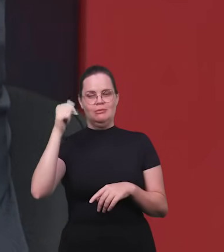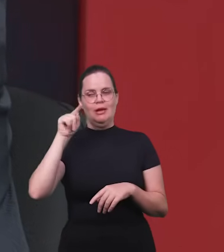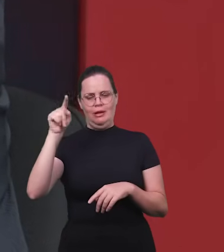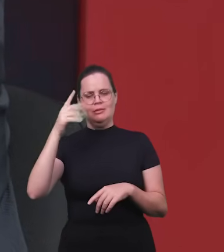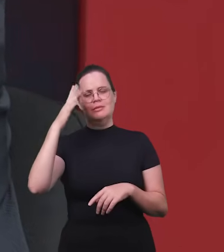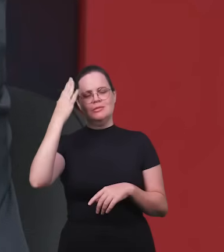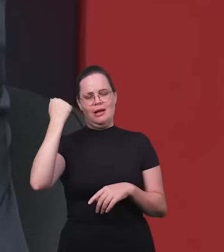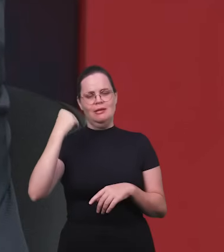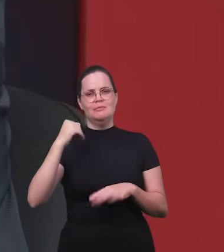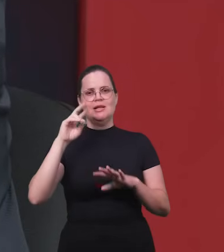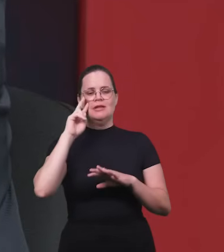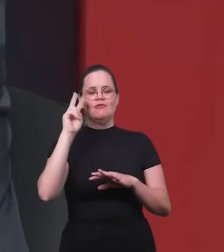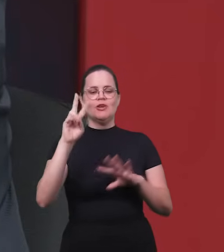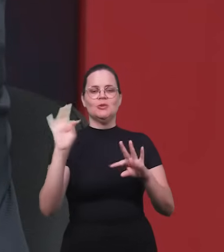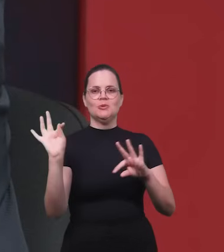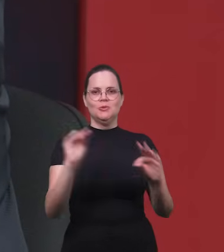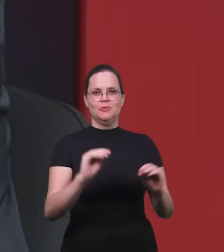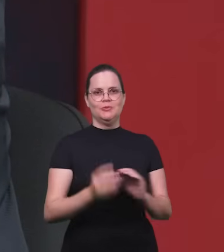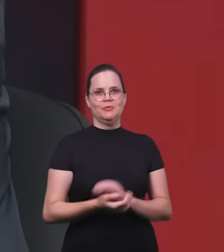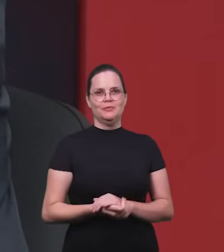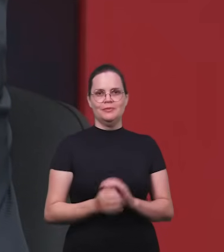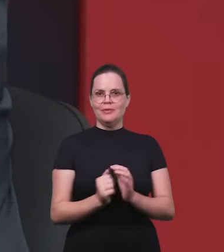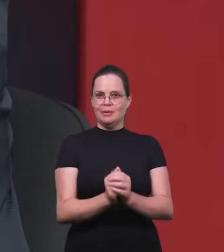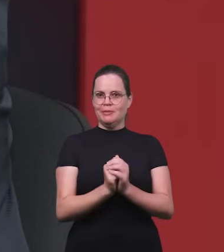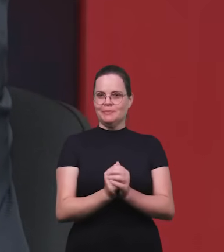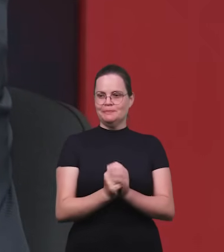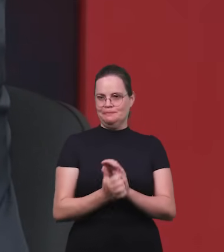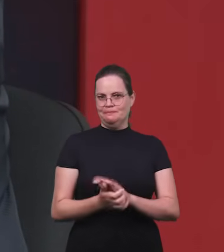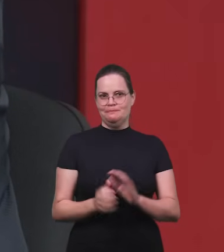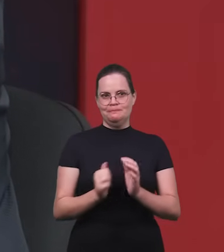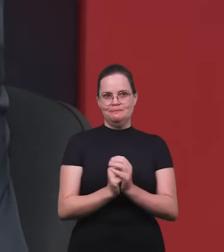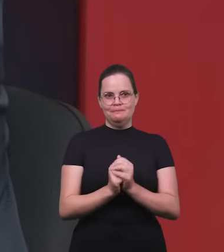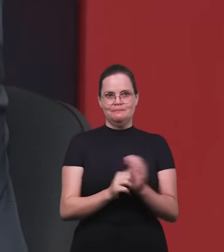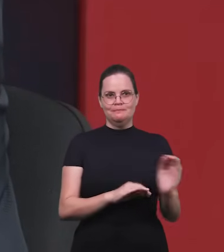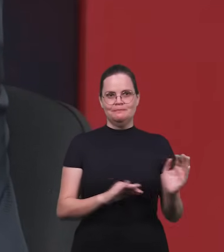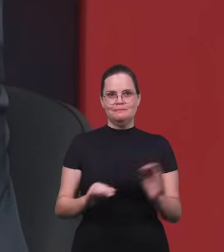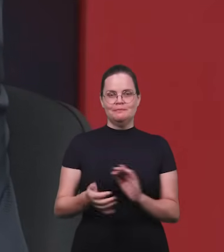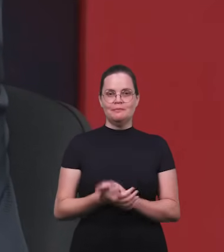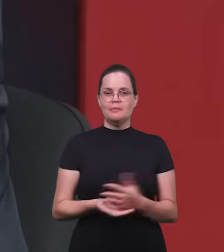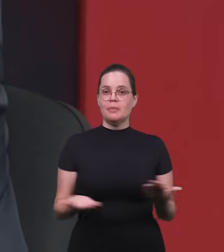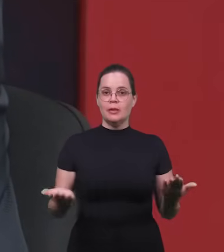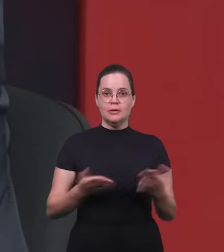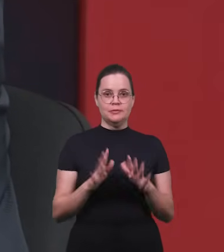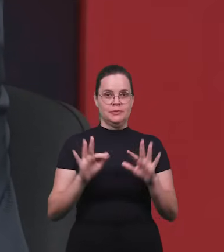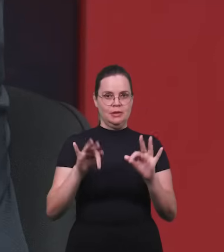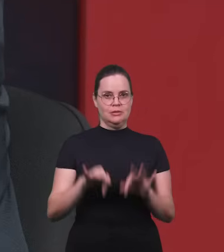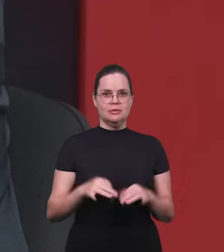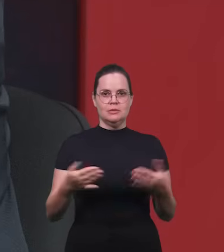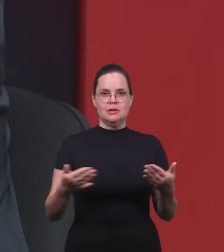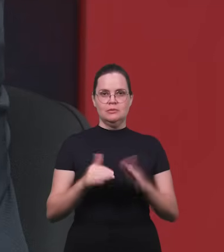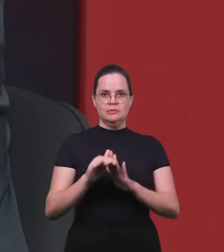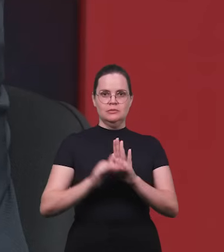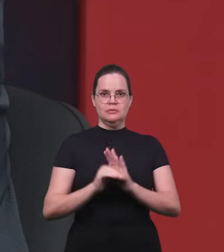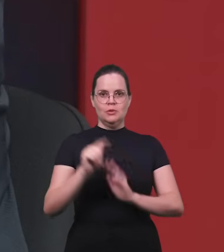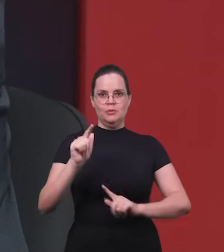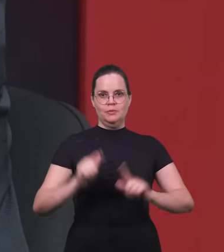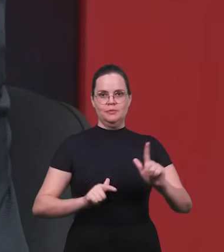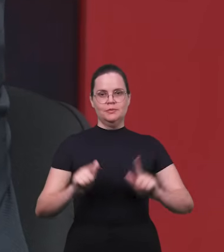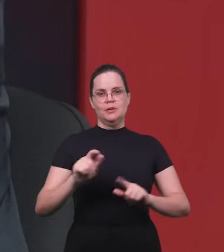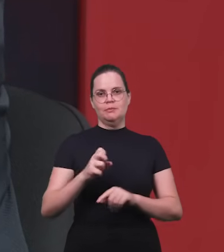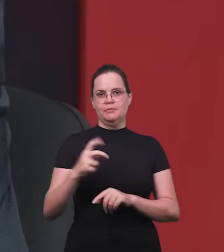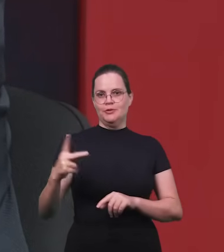Ele vê todas as coisas. Amém, meus queridos? Amém. Amém. Chegamos ao final, né, de mais esse episódio